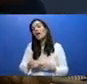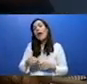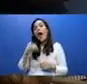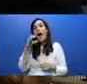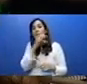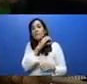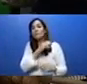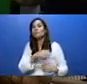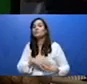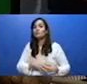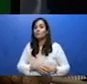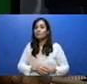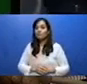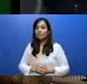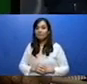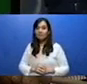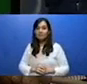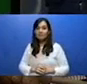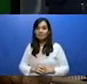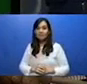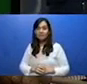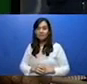o cliptodonte, tá, crianças?